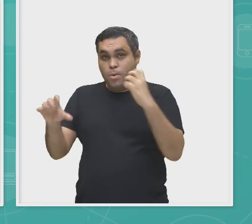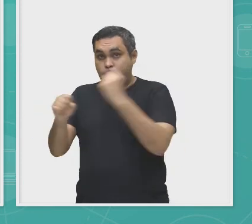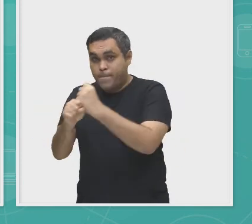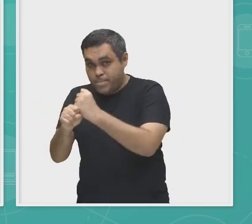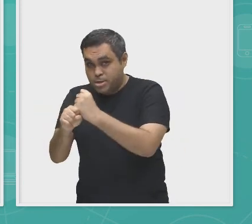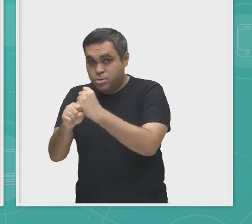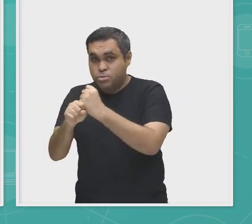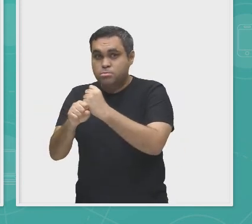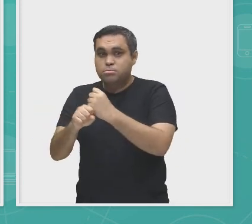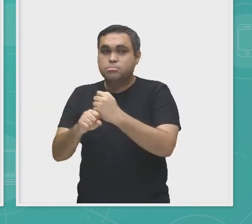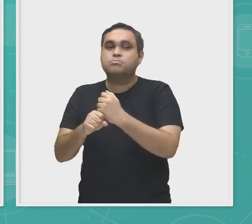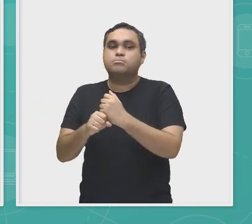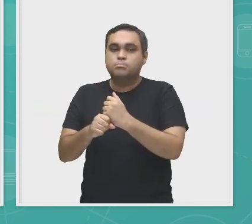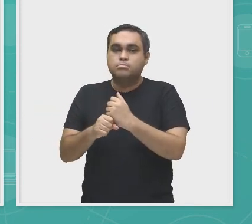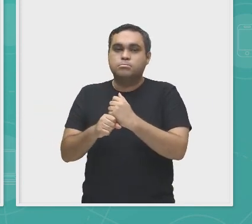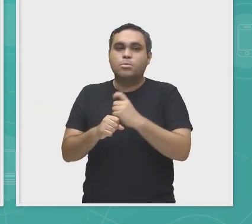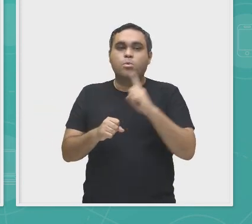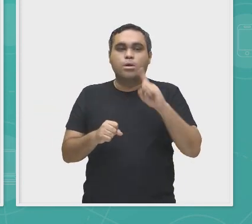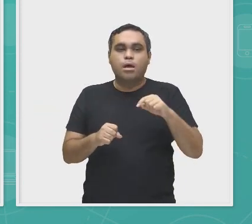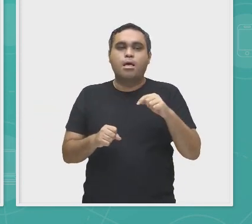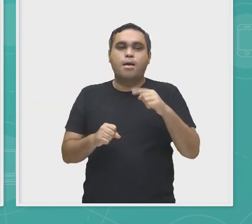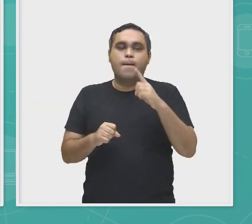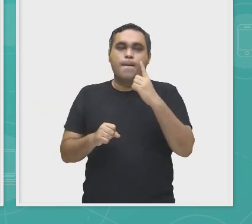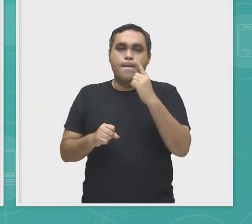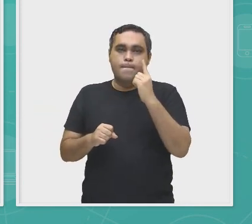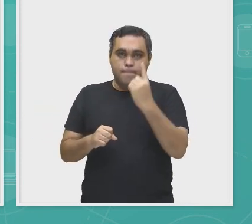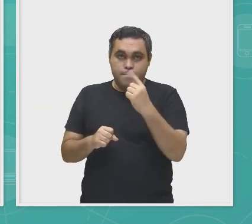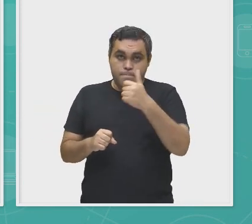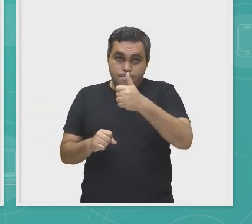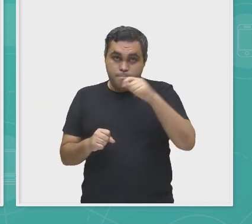ter aí 1.900, perfeito?